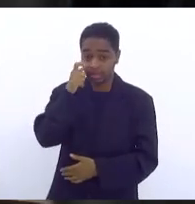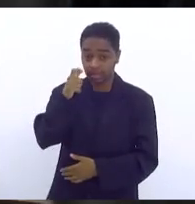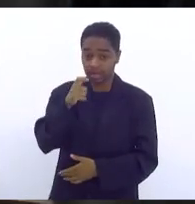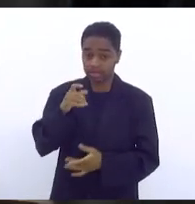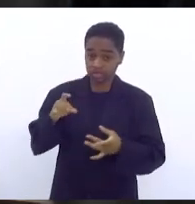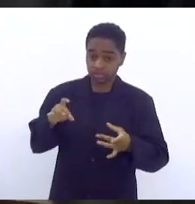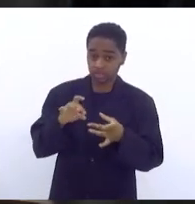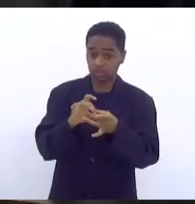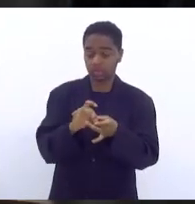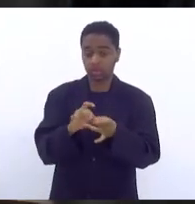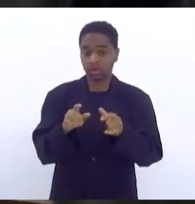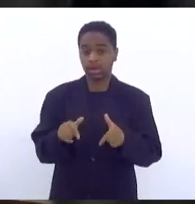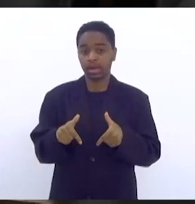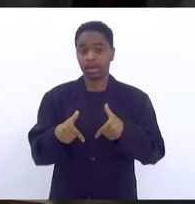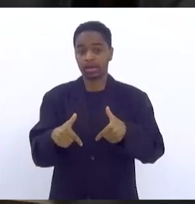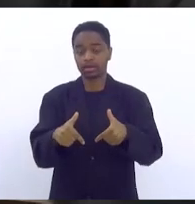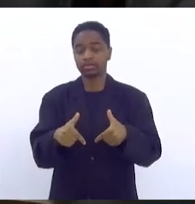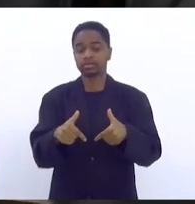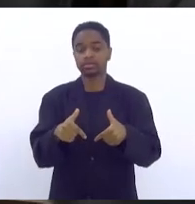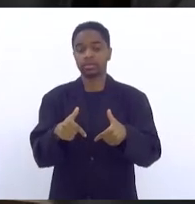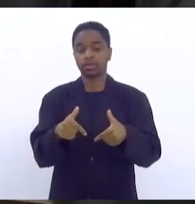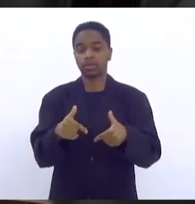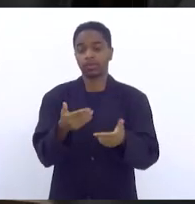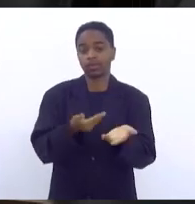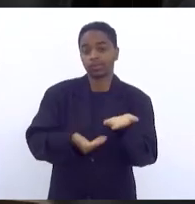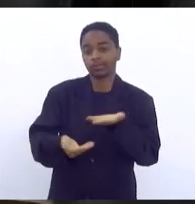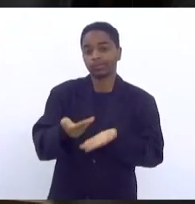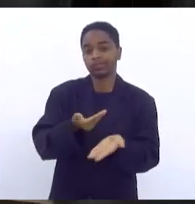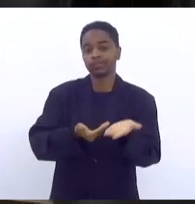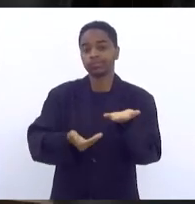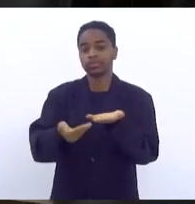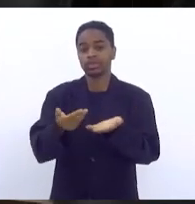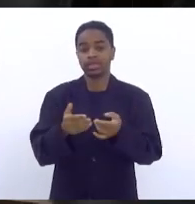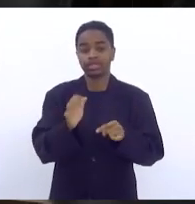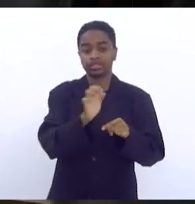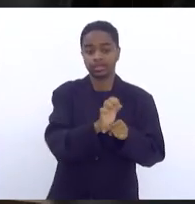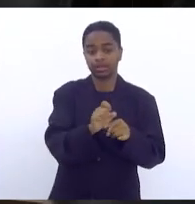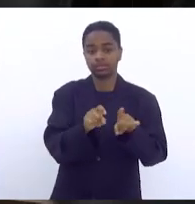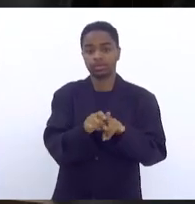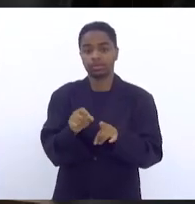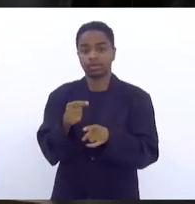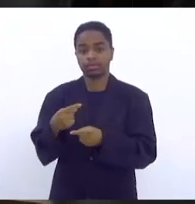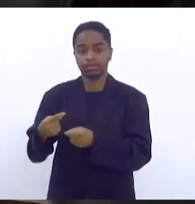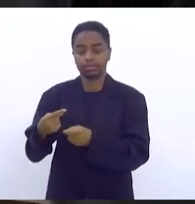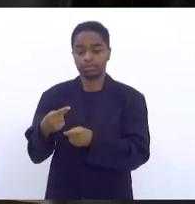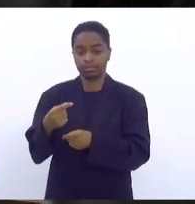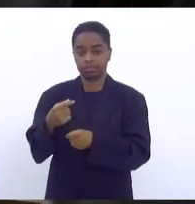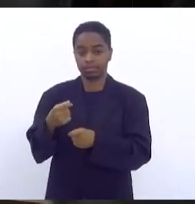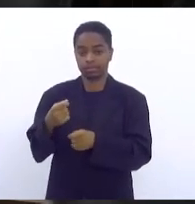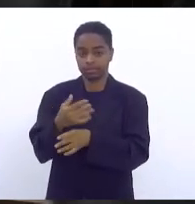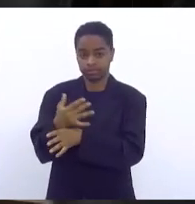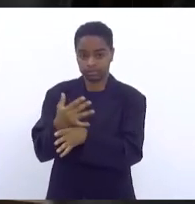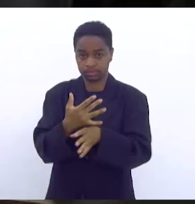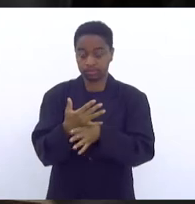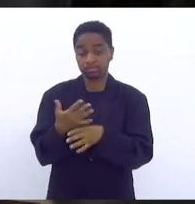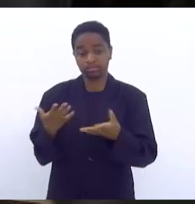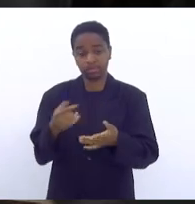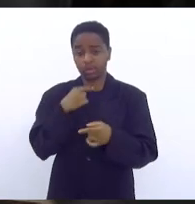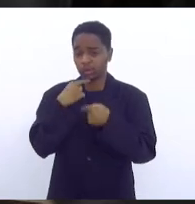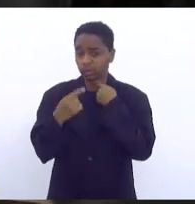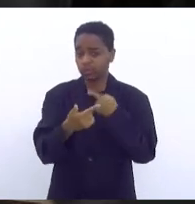exercício dessa titularidade ela é compartilhada entre estado e municípios então eh não tem